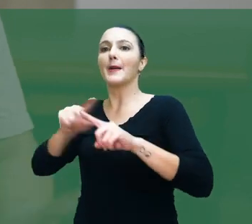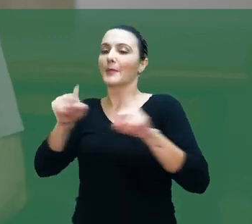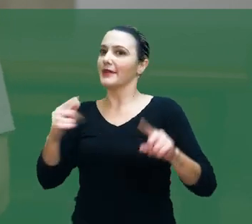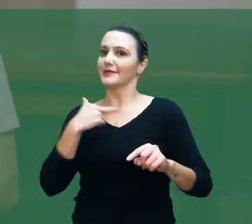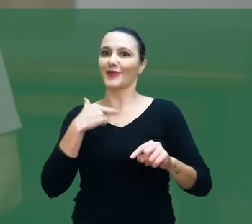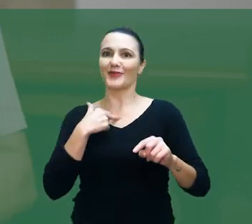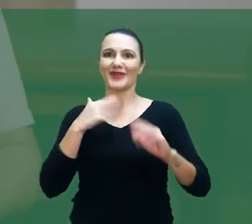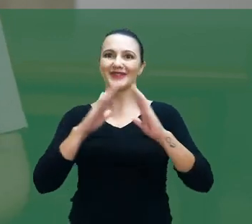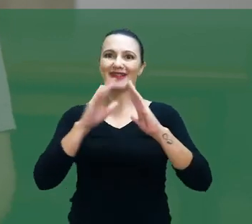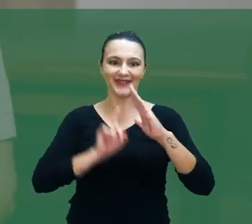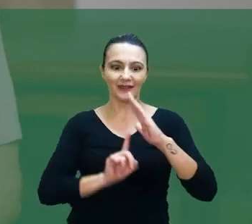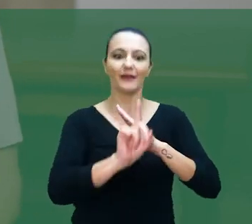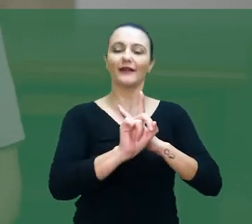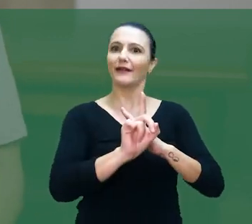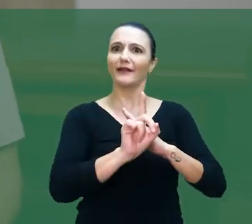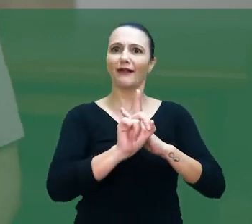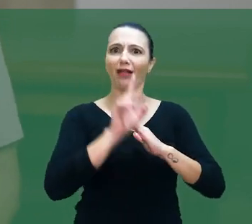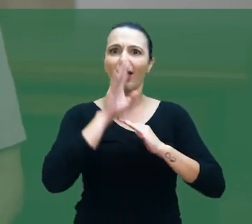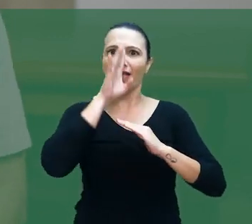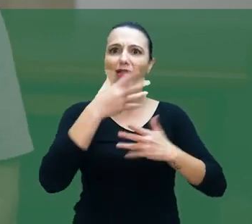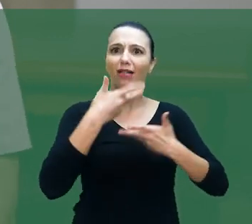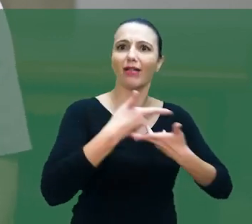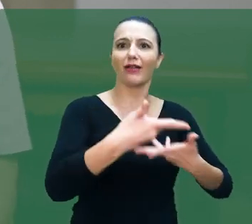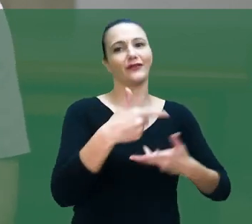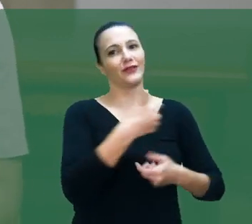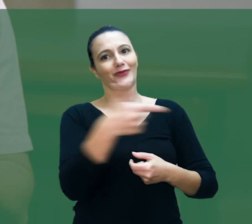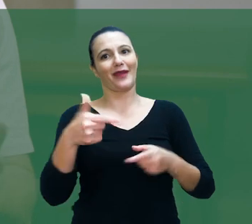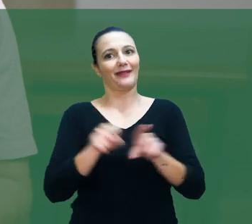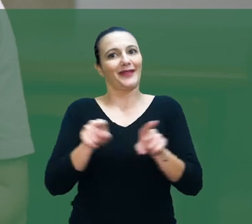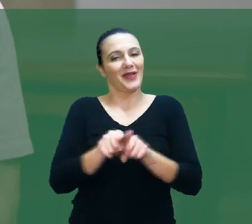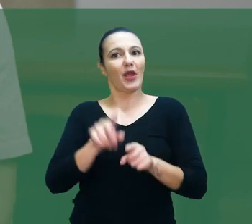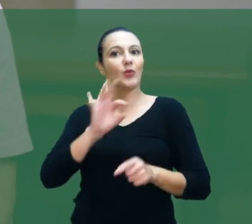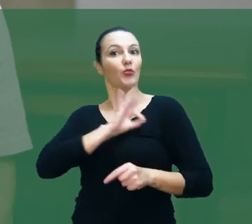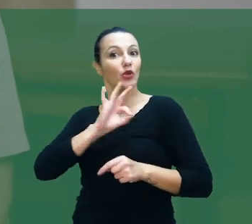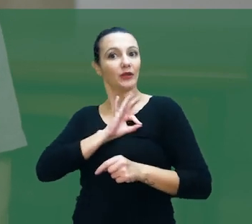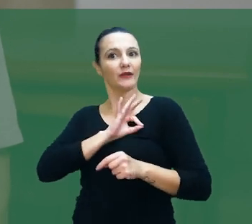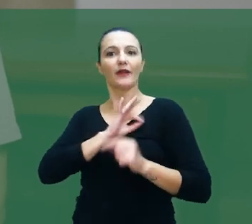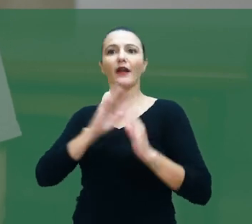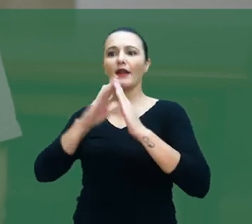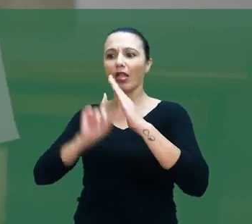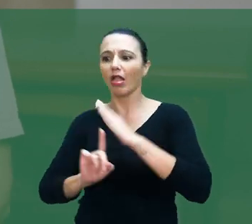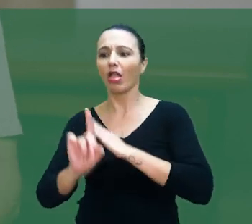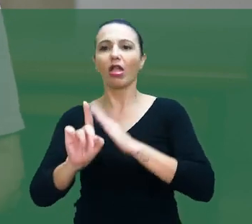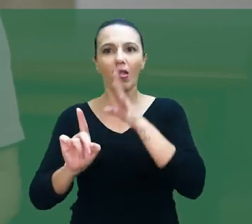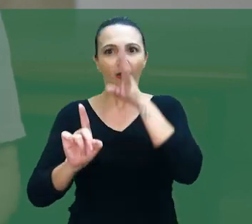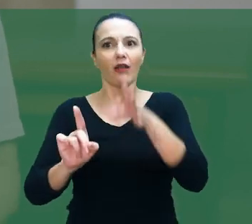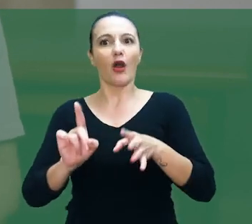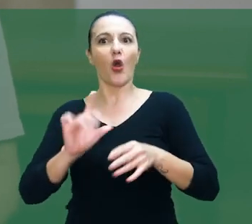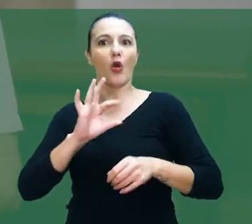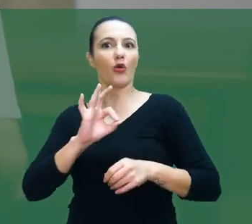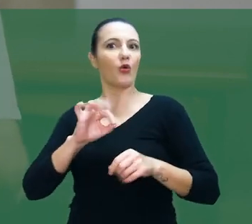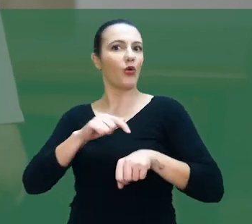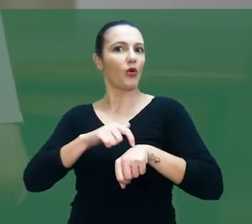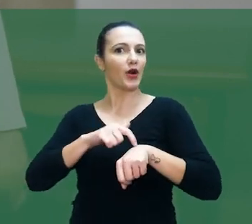dos outros sem sermos convidados. Nem a polícia pode entrar na casa de alguém depois de um determinado horário. Então, estamos